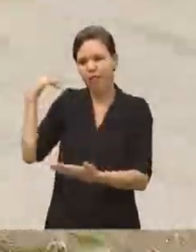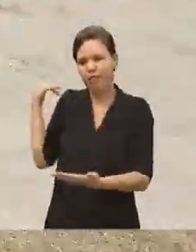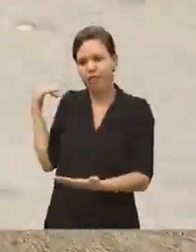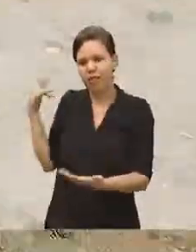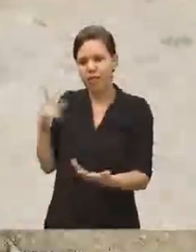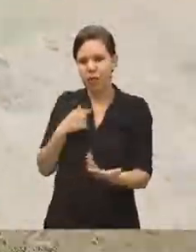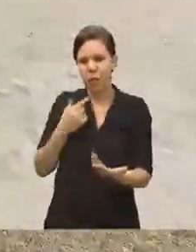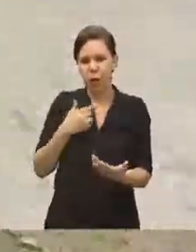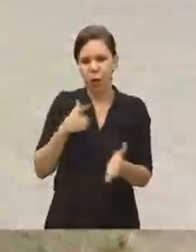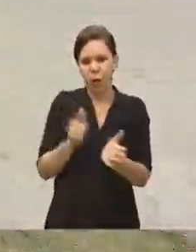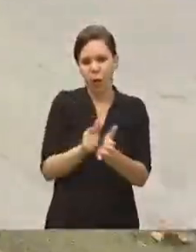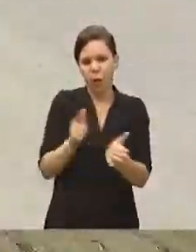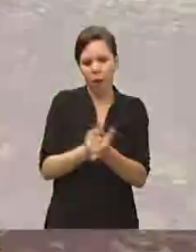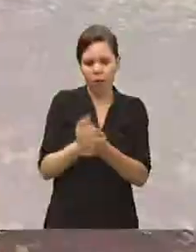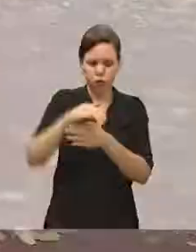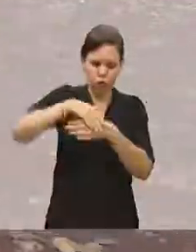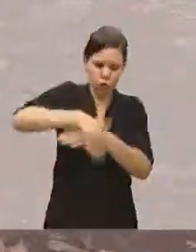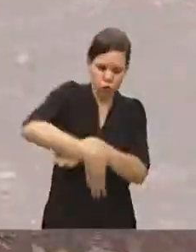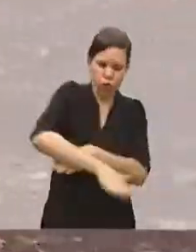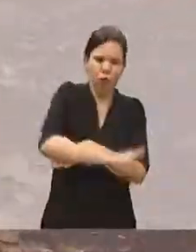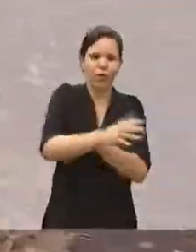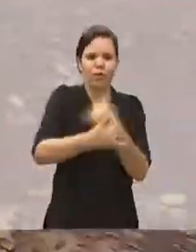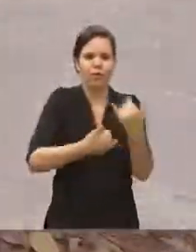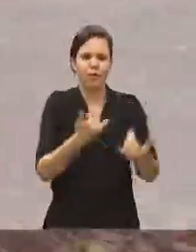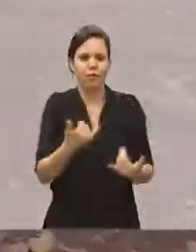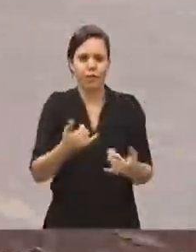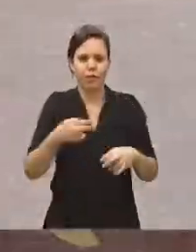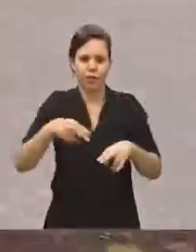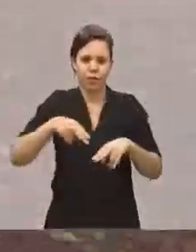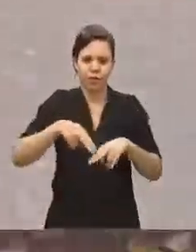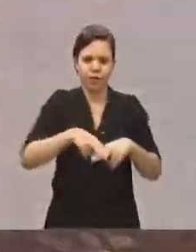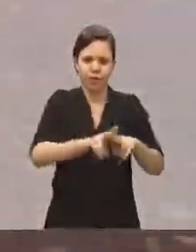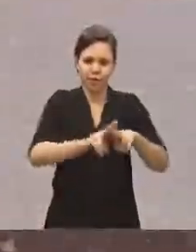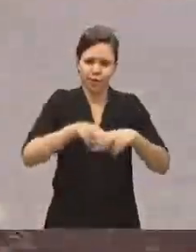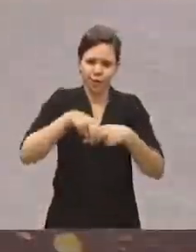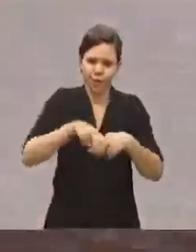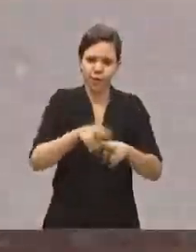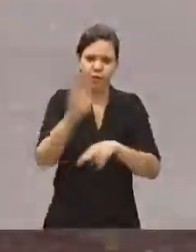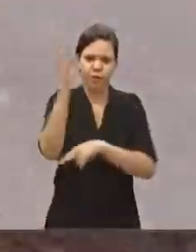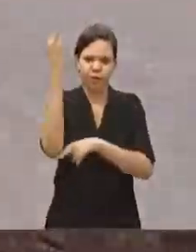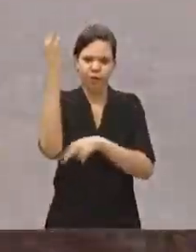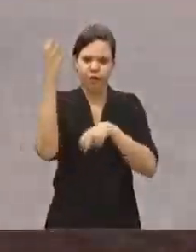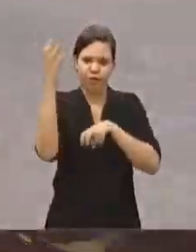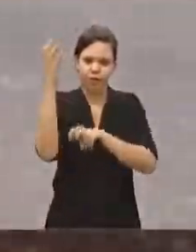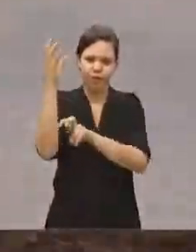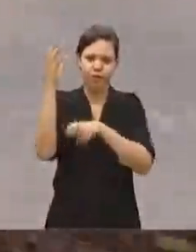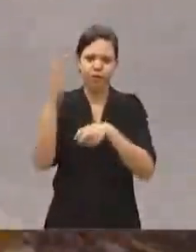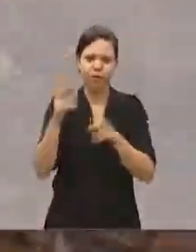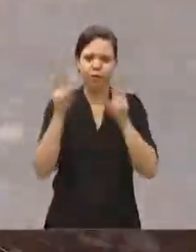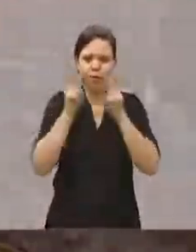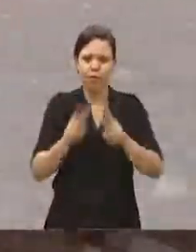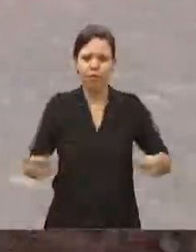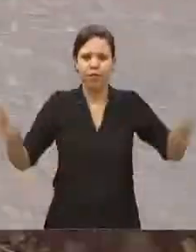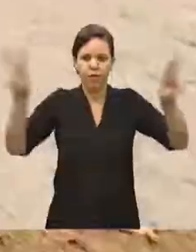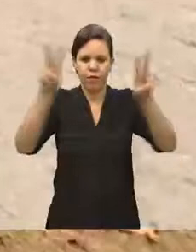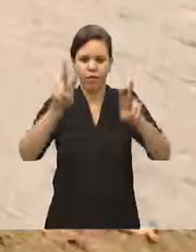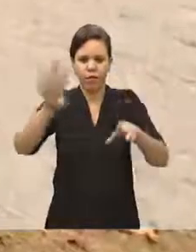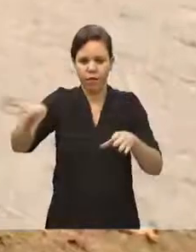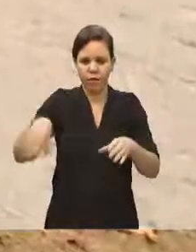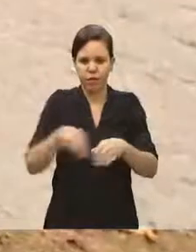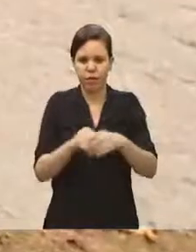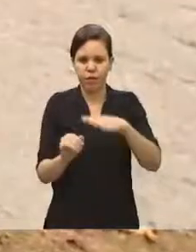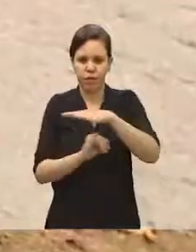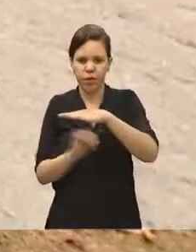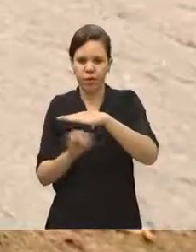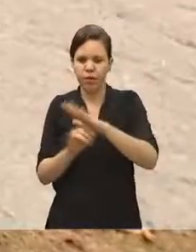papelão feito do entulho da obra, balanço nas árvores e todo um visual que remete à instituição. O conceito